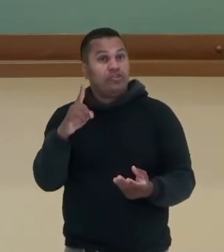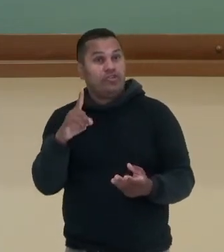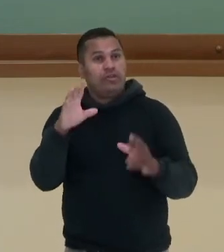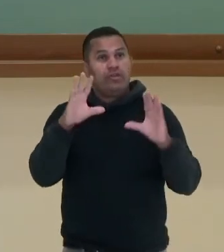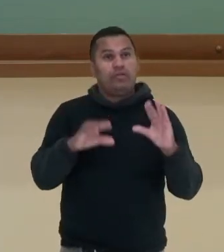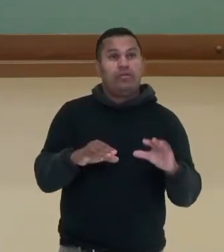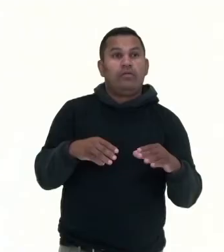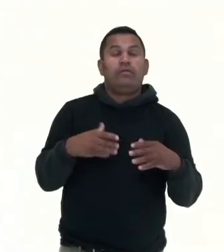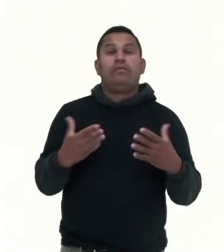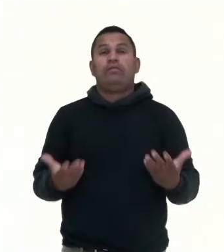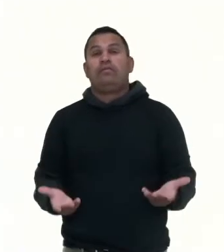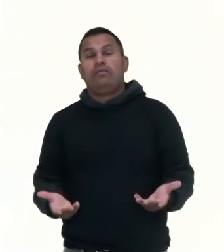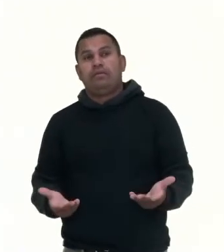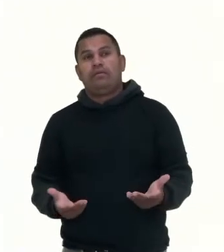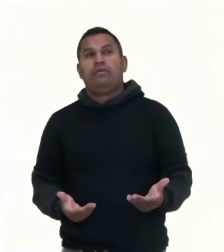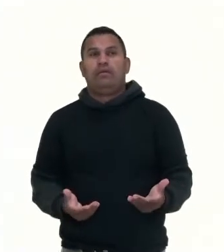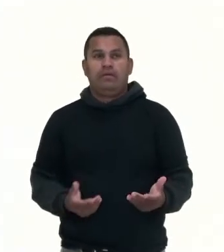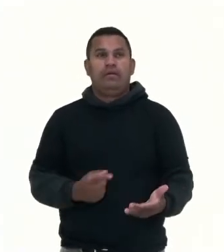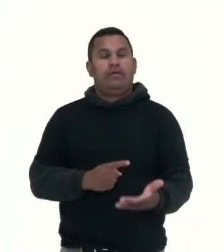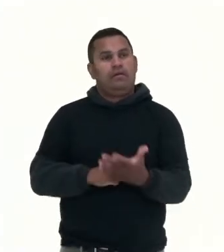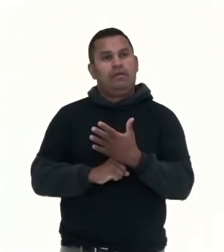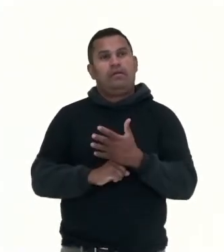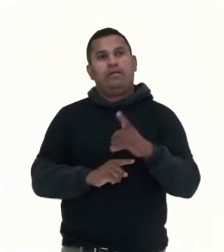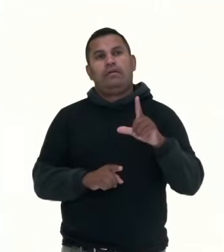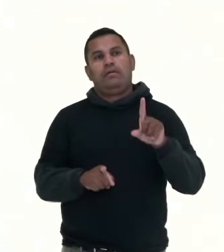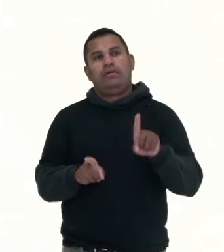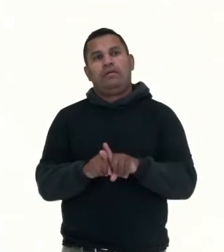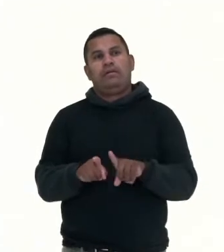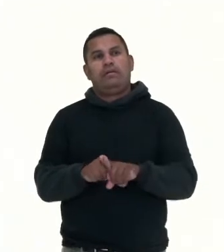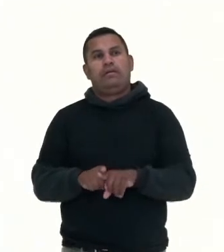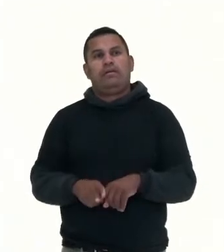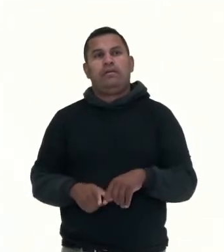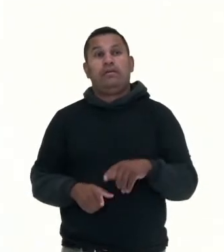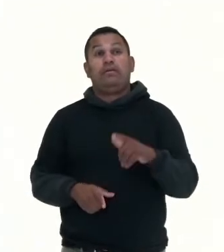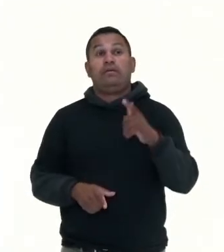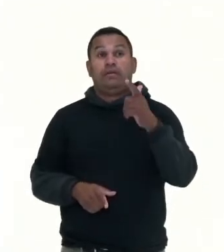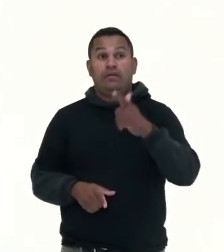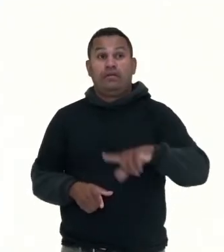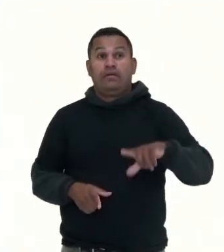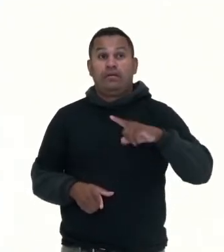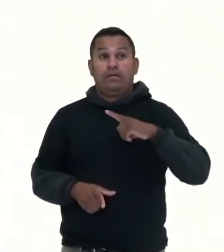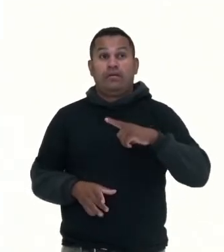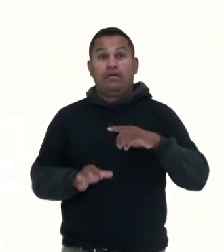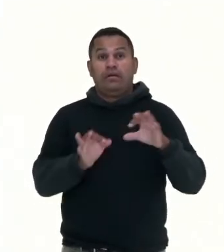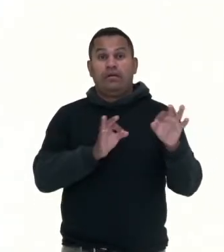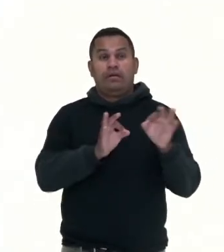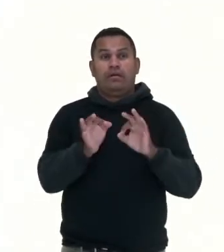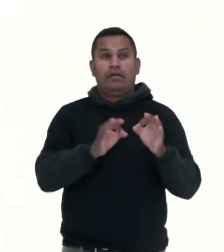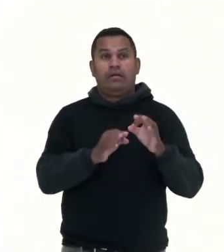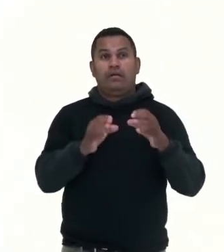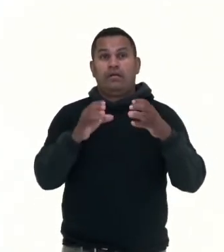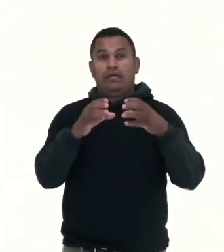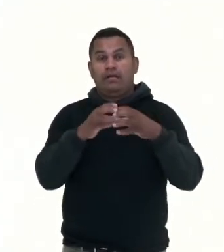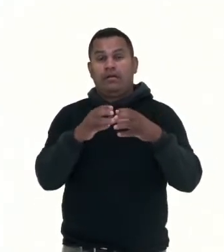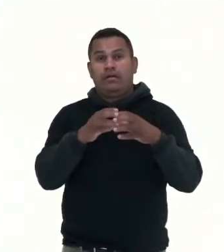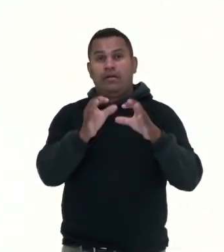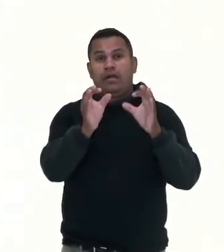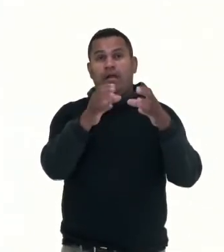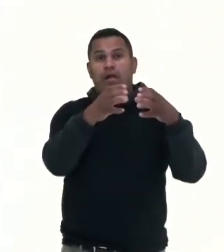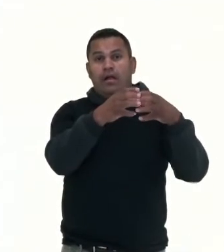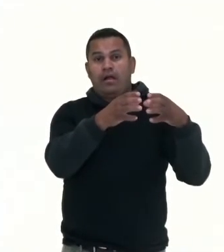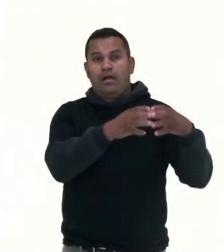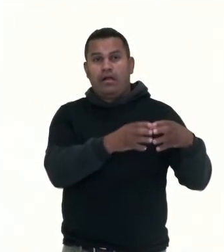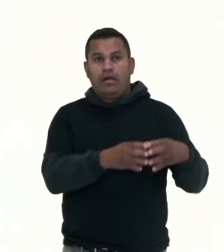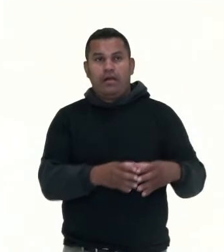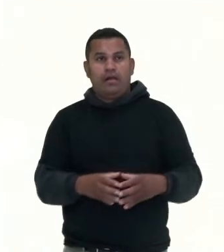ecológico. E para facilitar o estudo, a gente tem os níveis de organização, que se inicia do átomo até a biosfera.